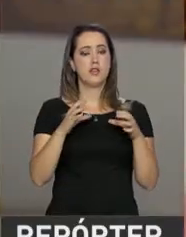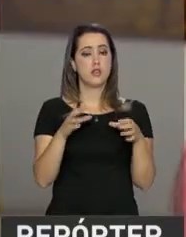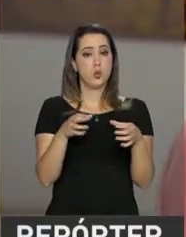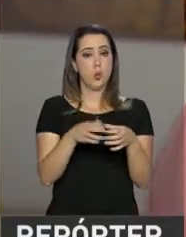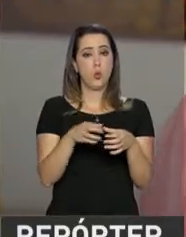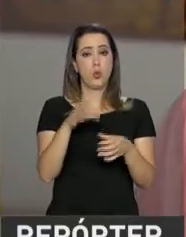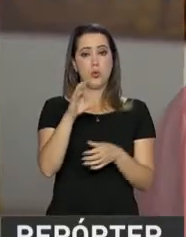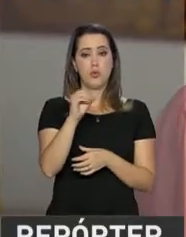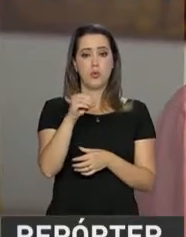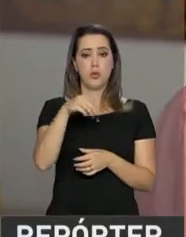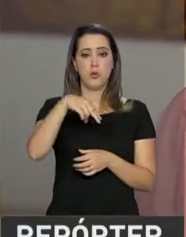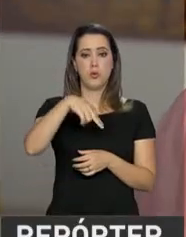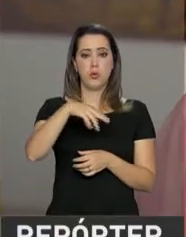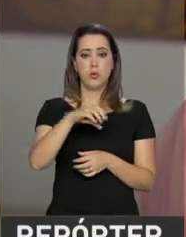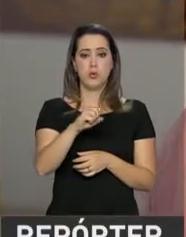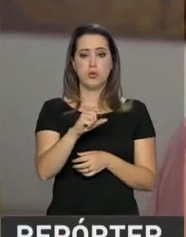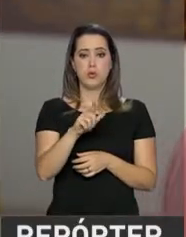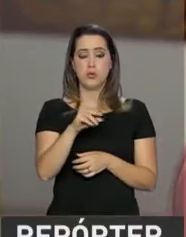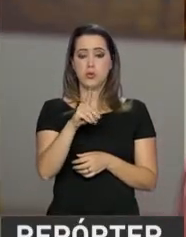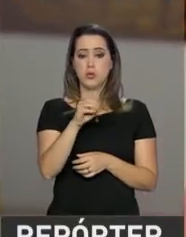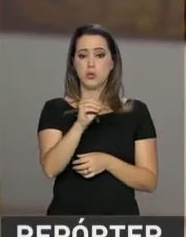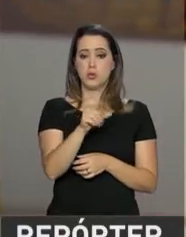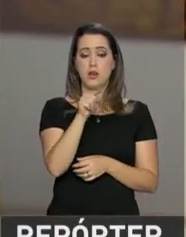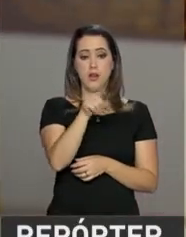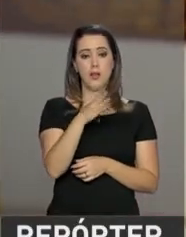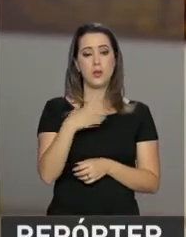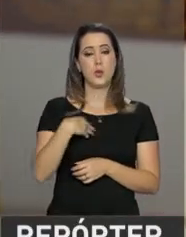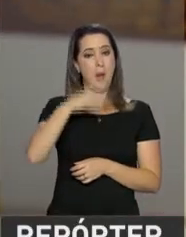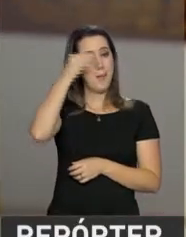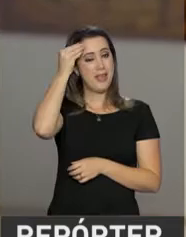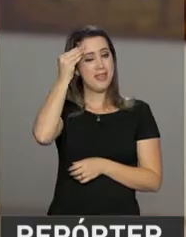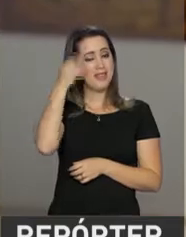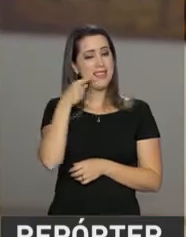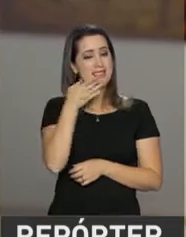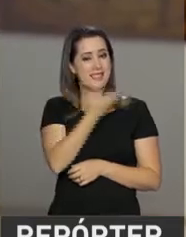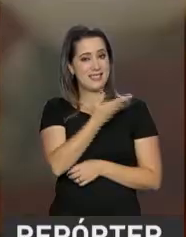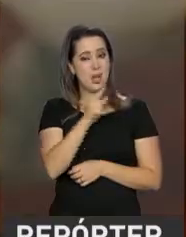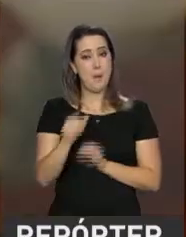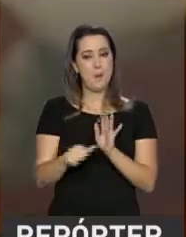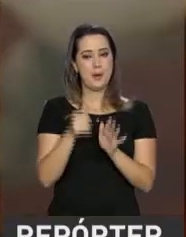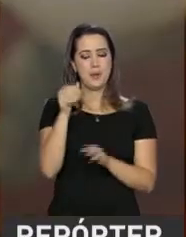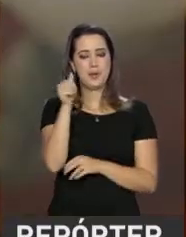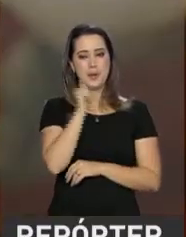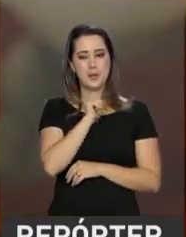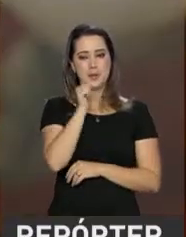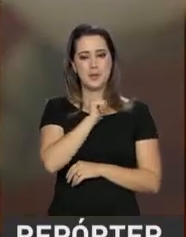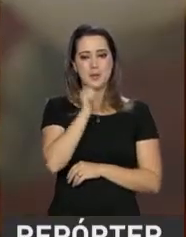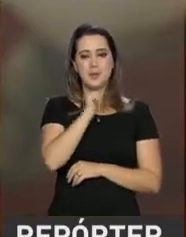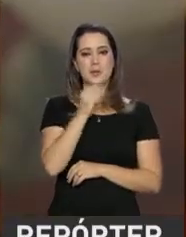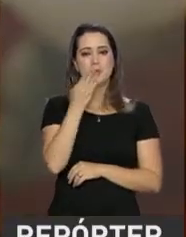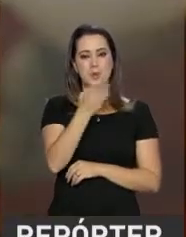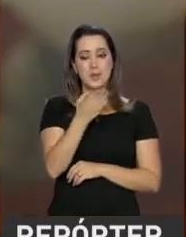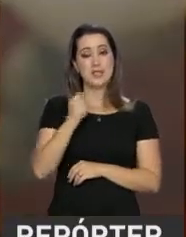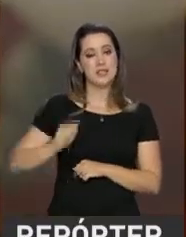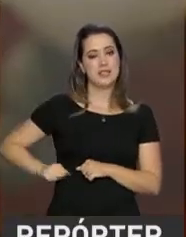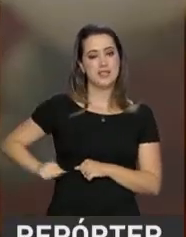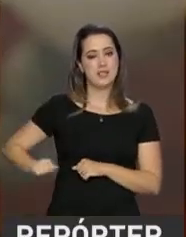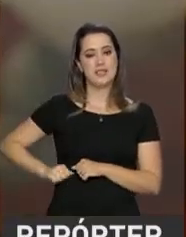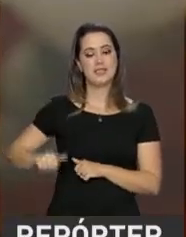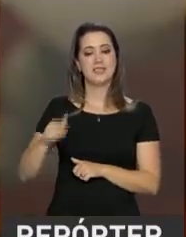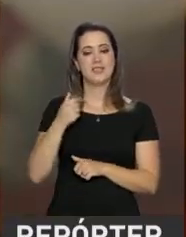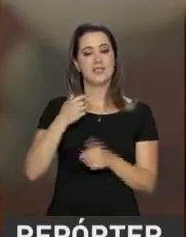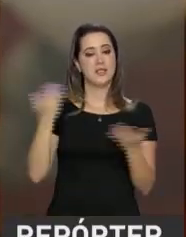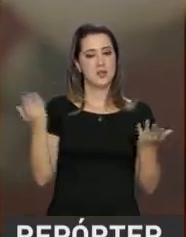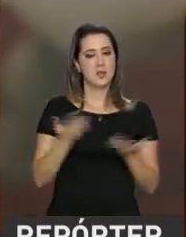A madrinha da turma, que tem 9 mulheres, foi a primeira mulher diplomata formada no Instituto Rio Branco a se